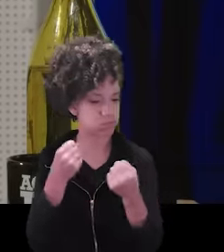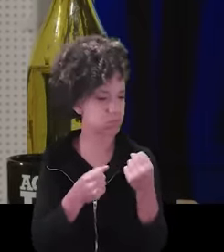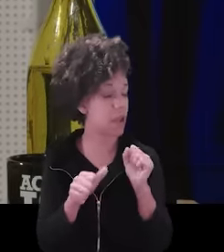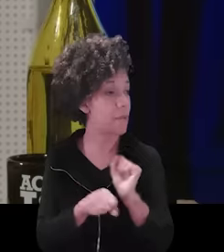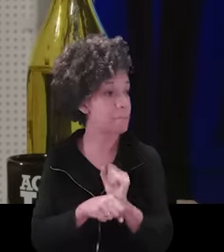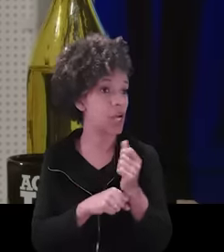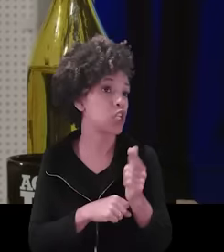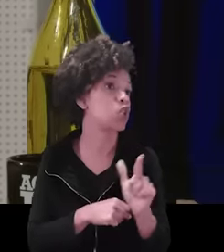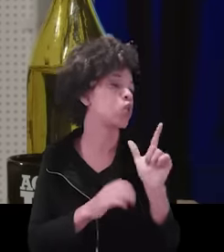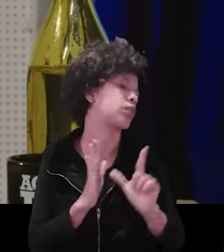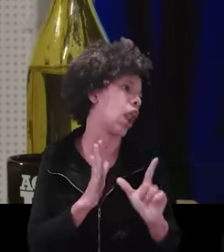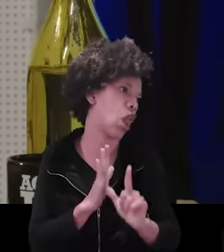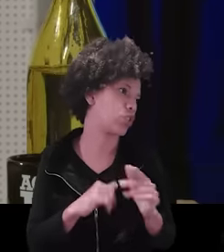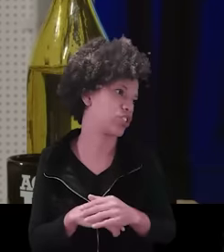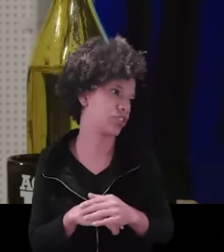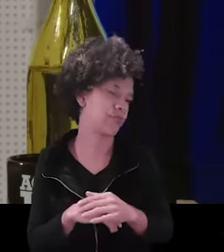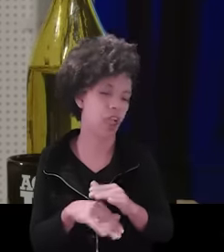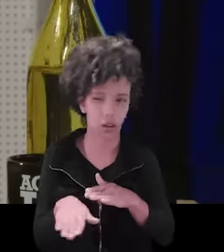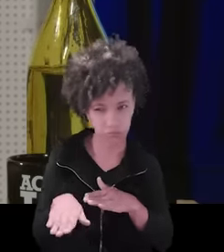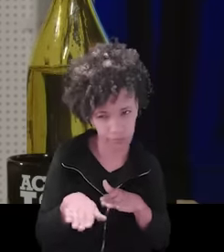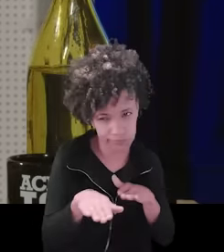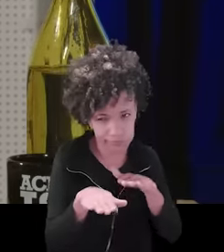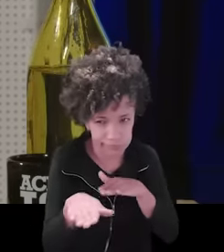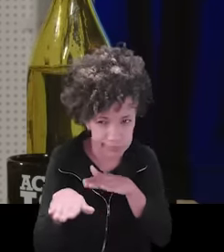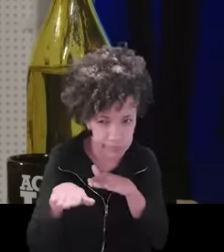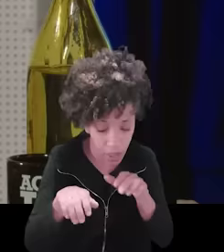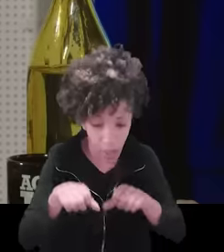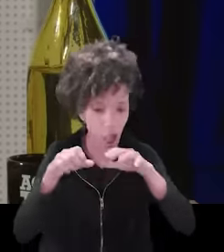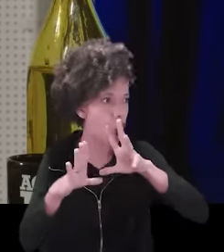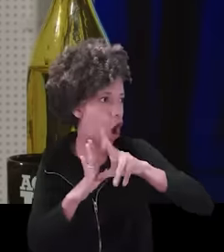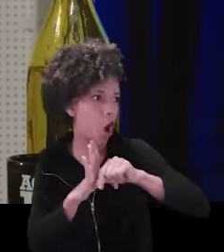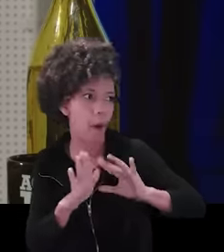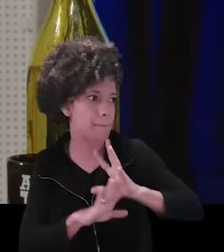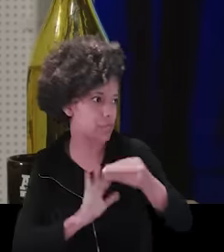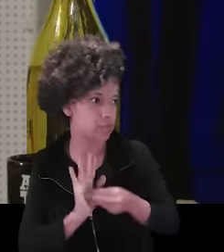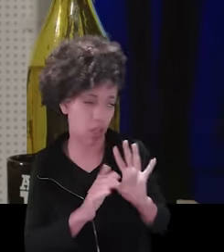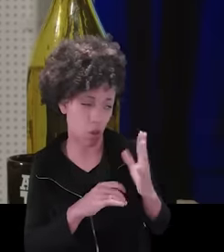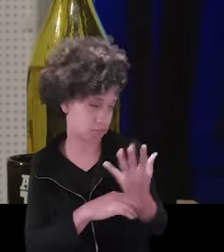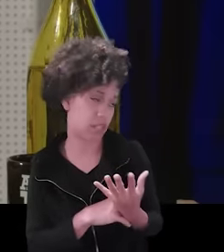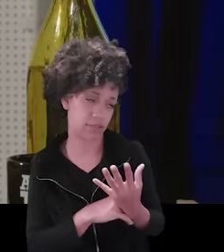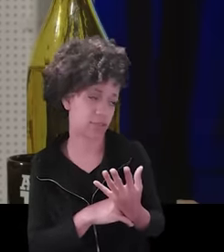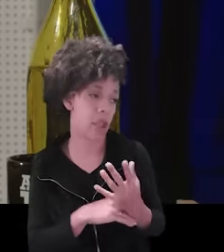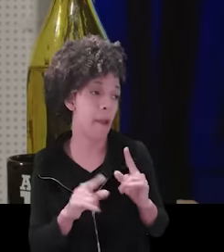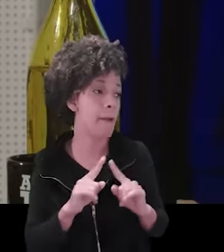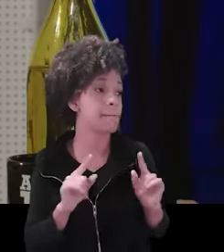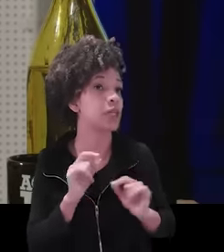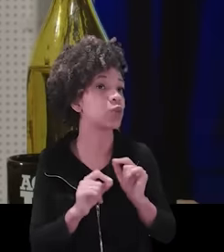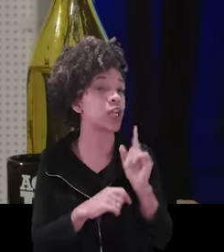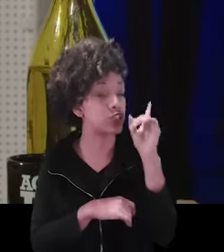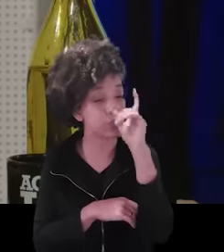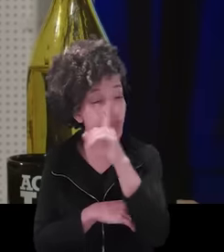porta-mala epa a comprar alguma coisa em outro lugar a pessoa segue para abrir o porta-mala e rouba tudo isso acontece muito